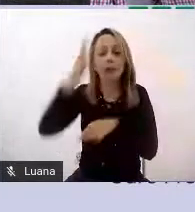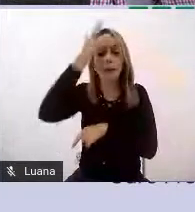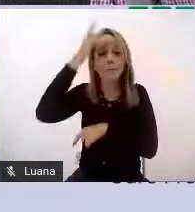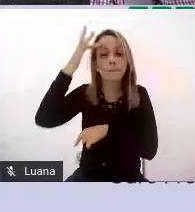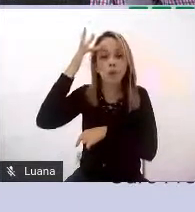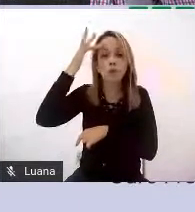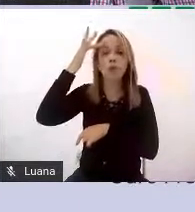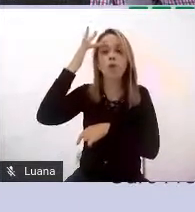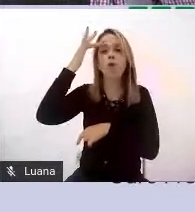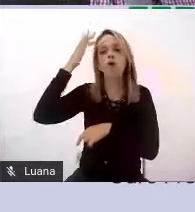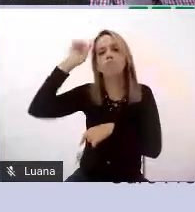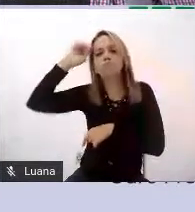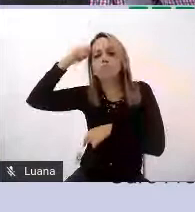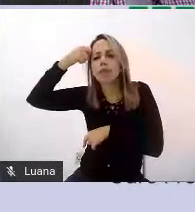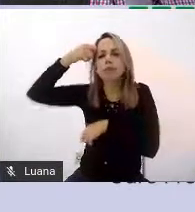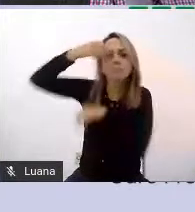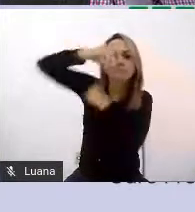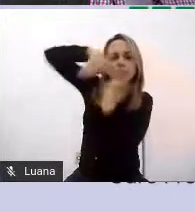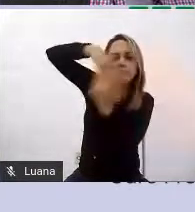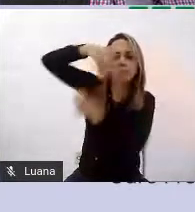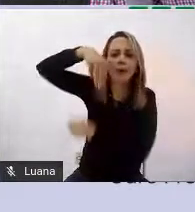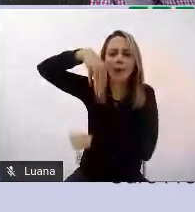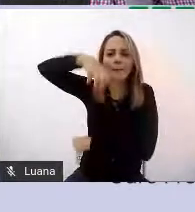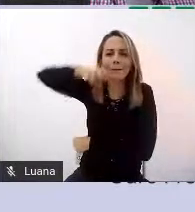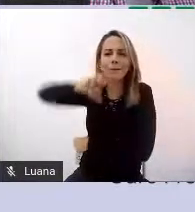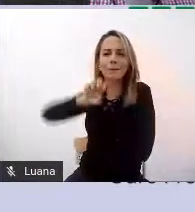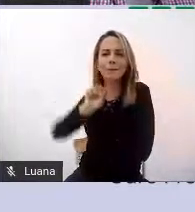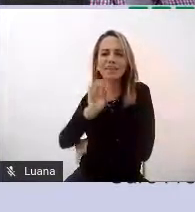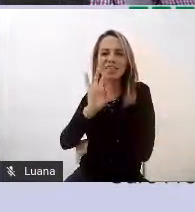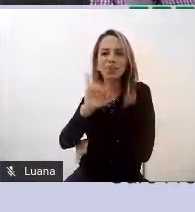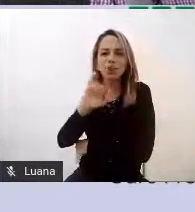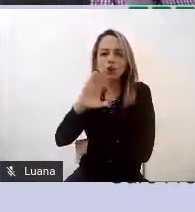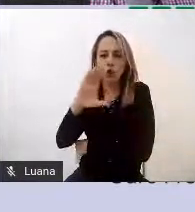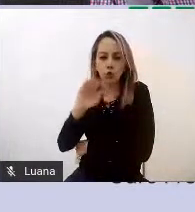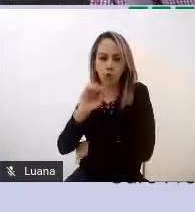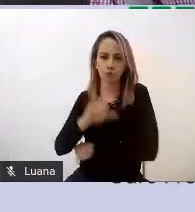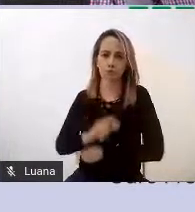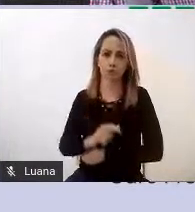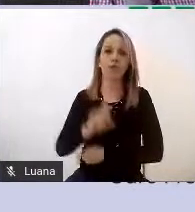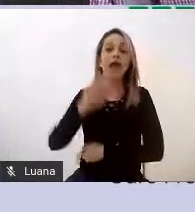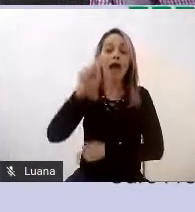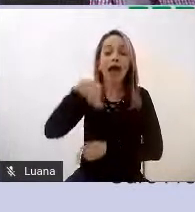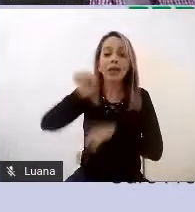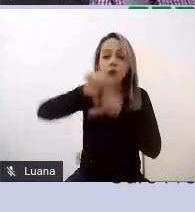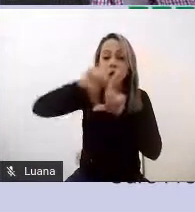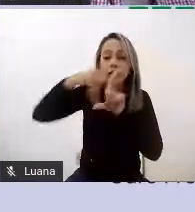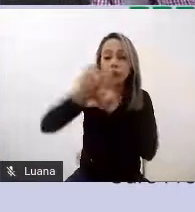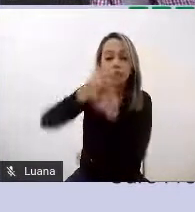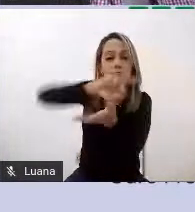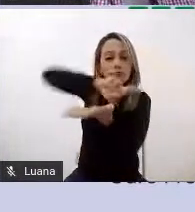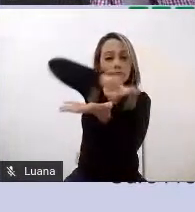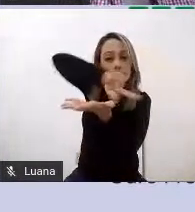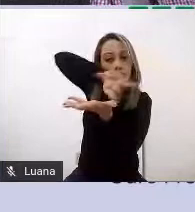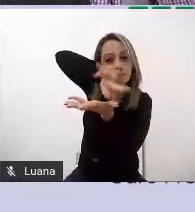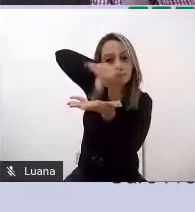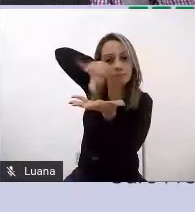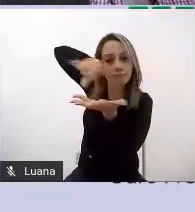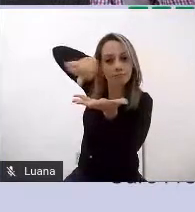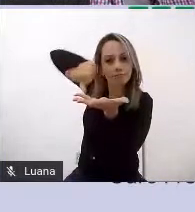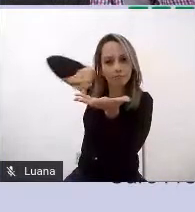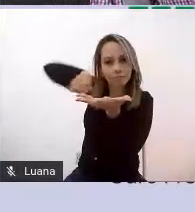Bom, essa é uma sociedade, então, muito efêmera que oscila entre situações de improviso